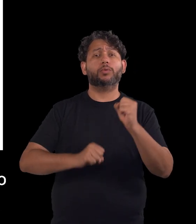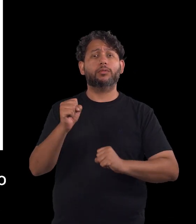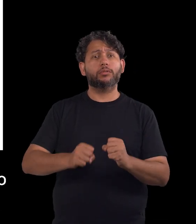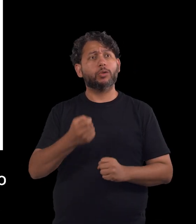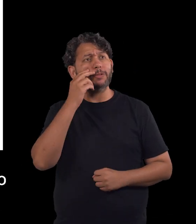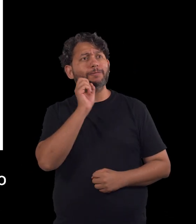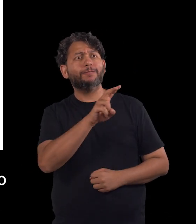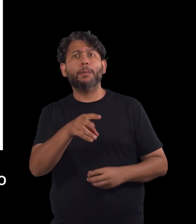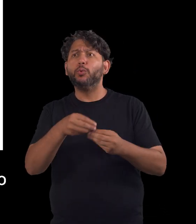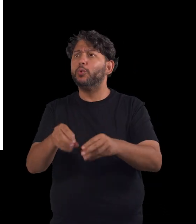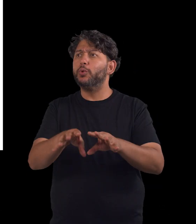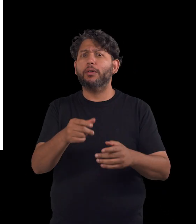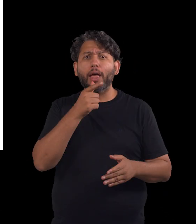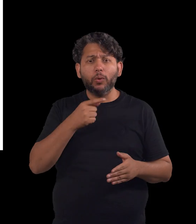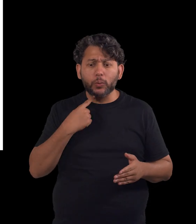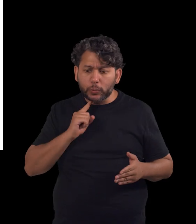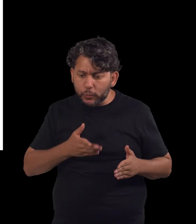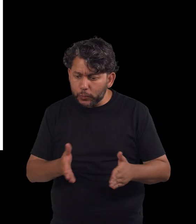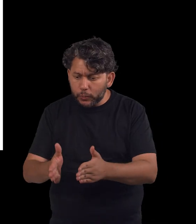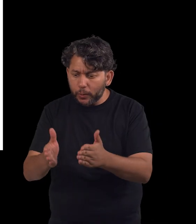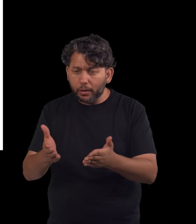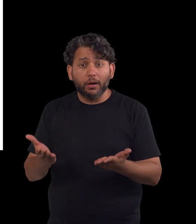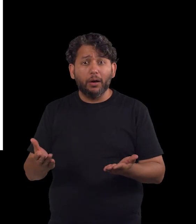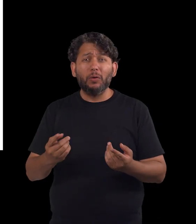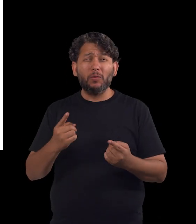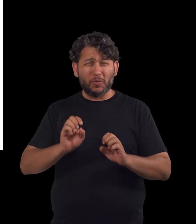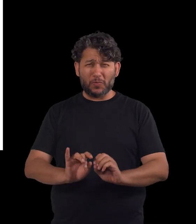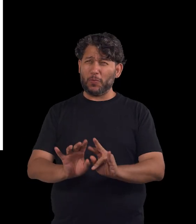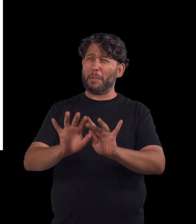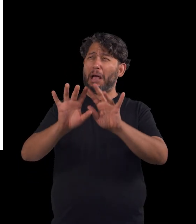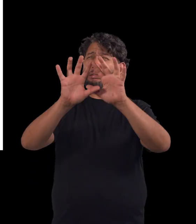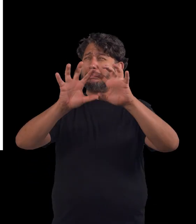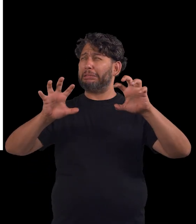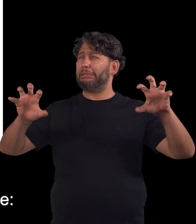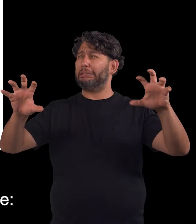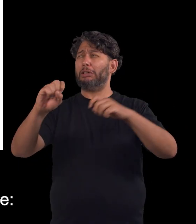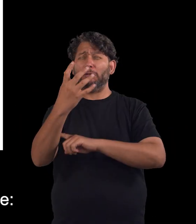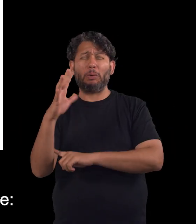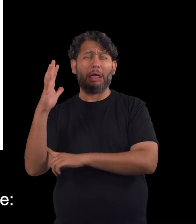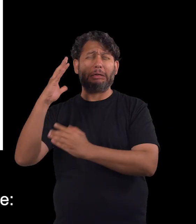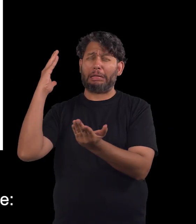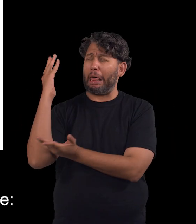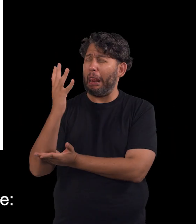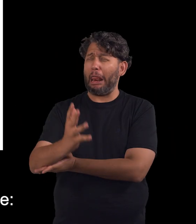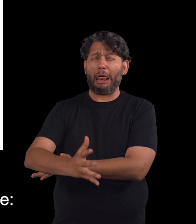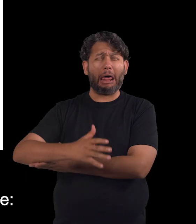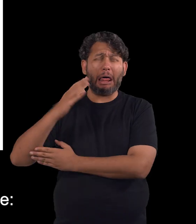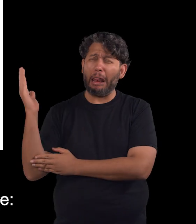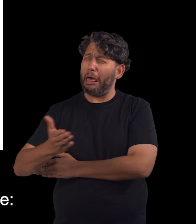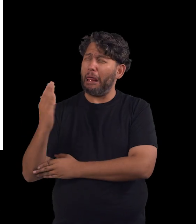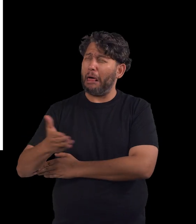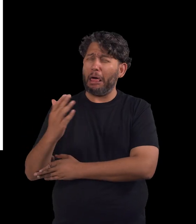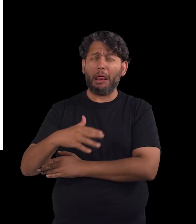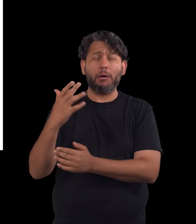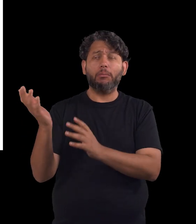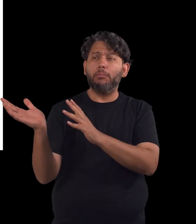industrialização ficaram mais visíveis. Rios cada vez mais sujos, fumaça espessa sobre as cidades, florestas sendo derrubadas sem